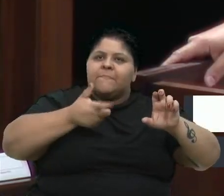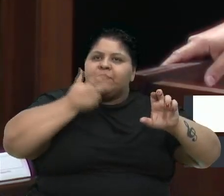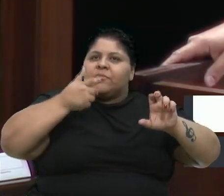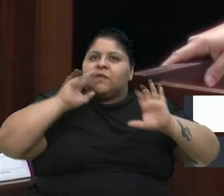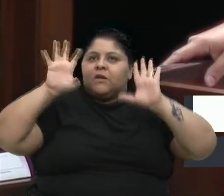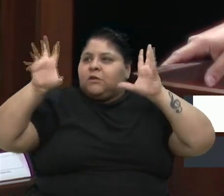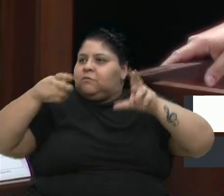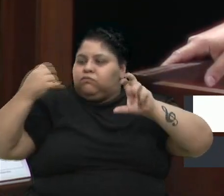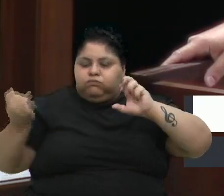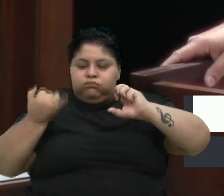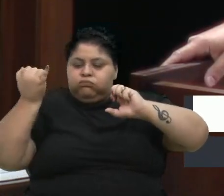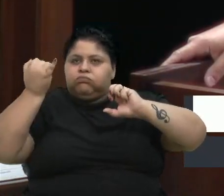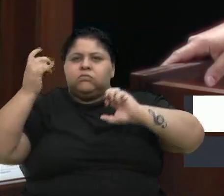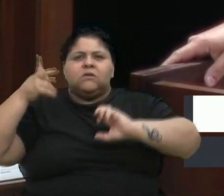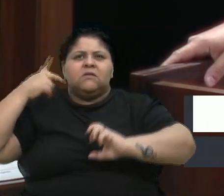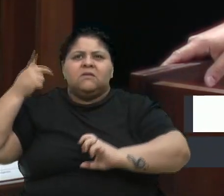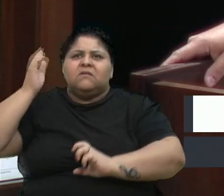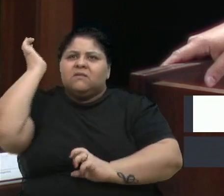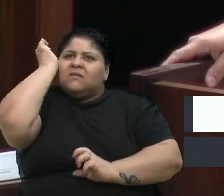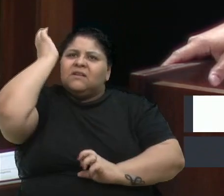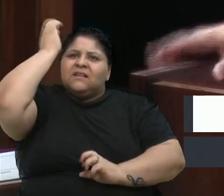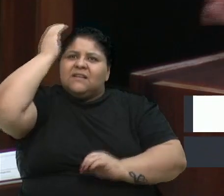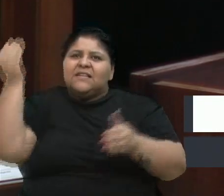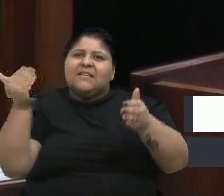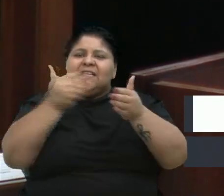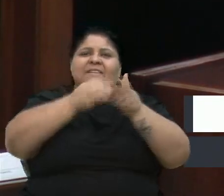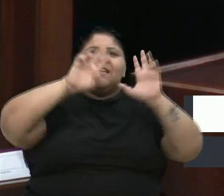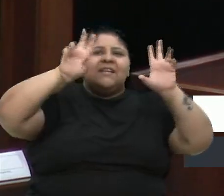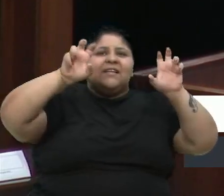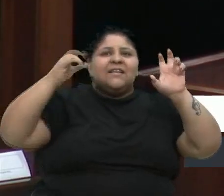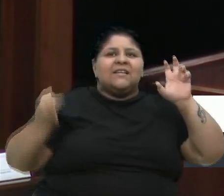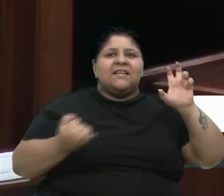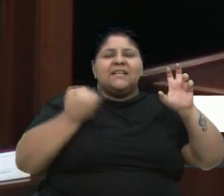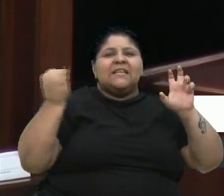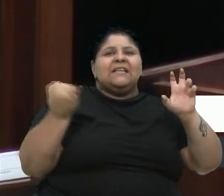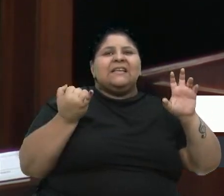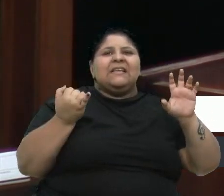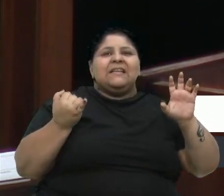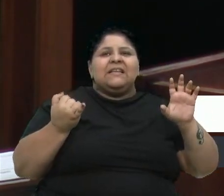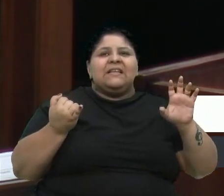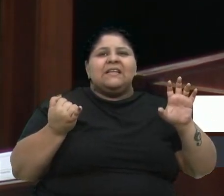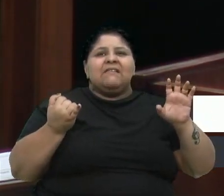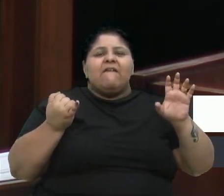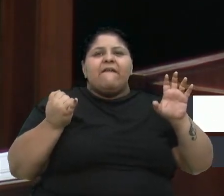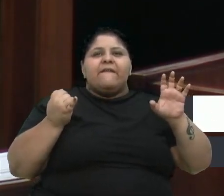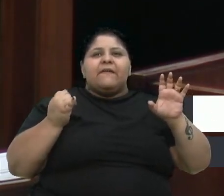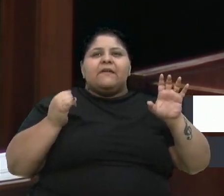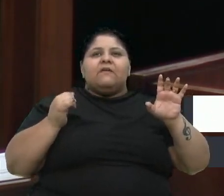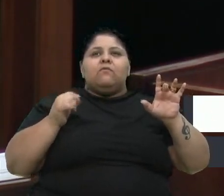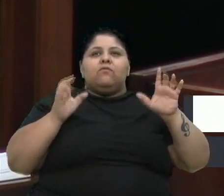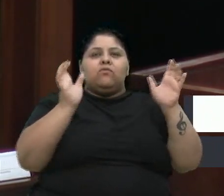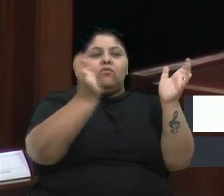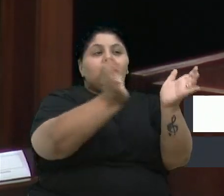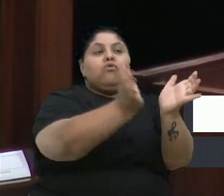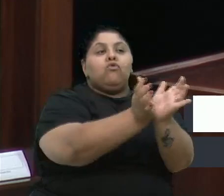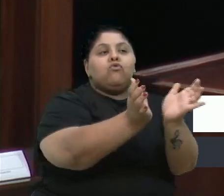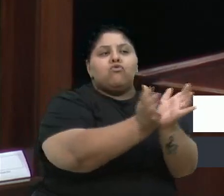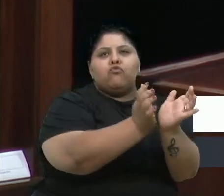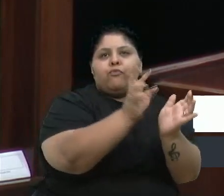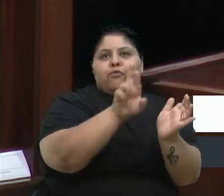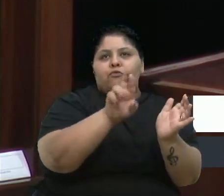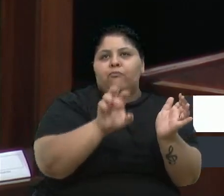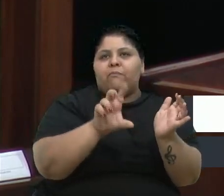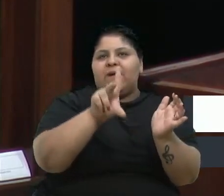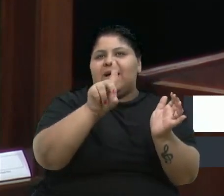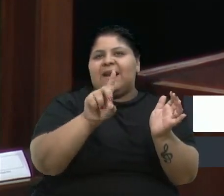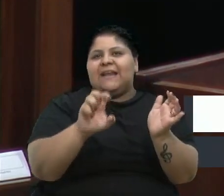são super importantes. O vereador Felipe traz um tema que é muito importante, que é uma rede de atenção à segurança alimentar. E lá em